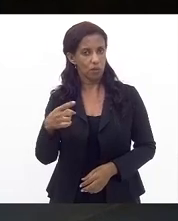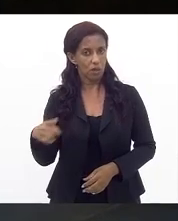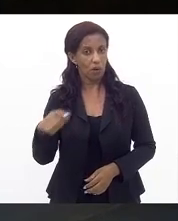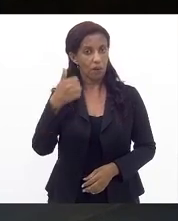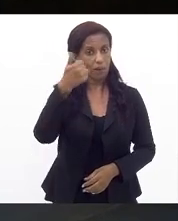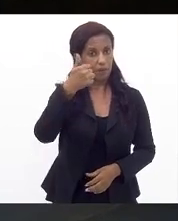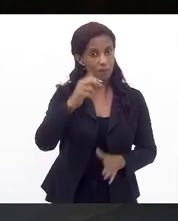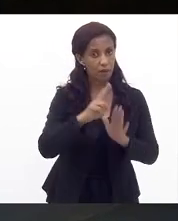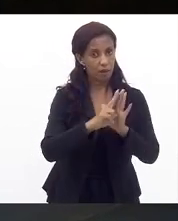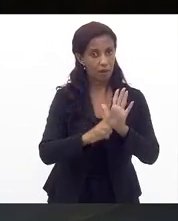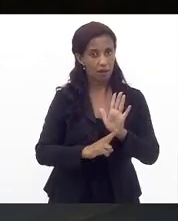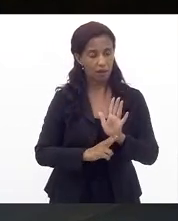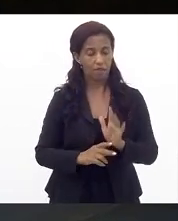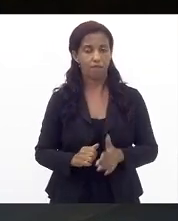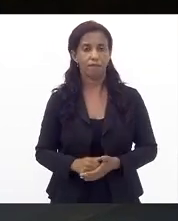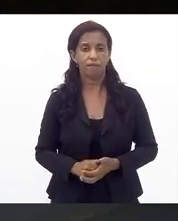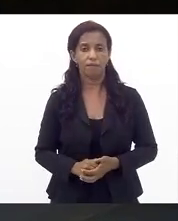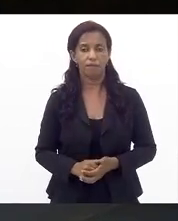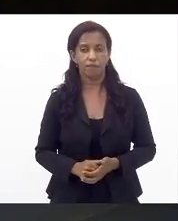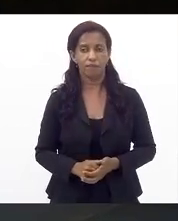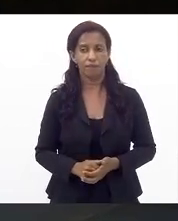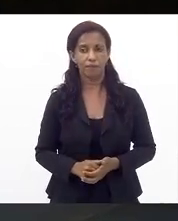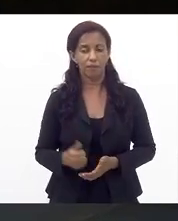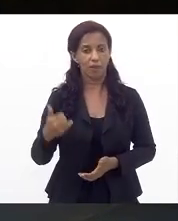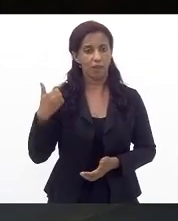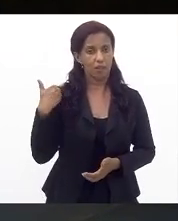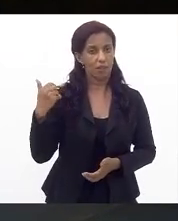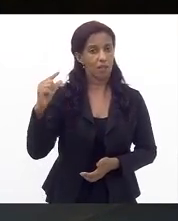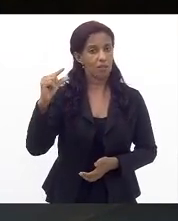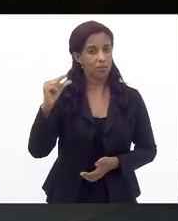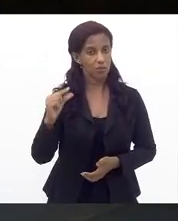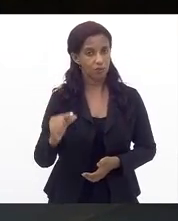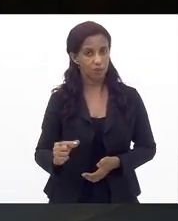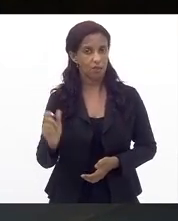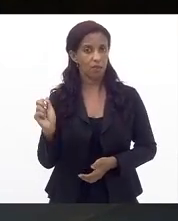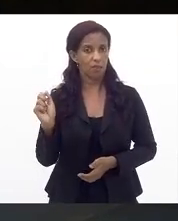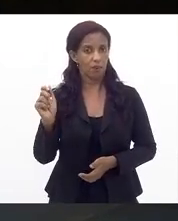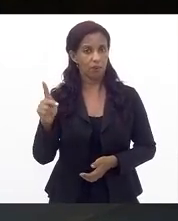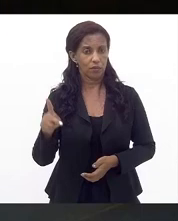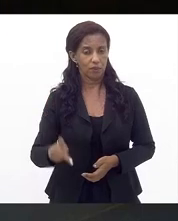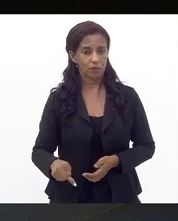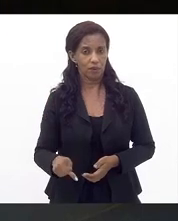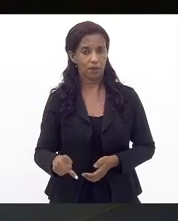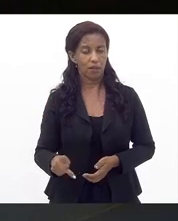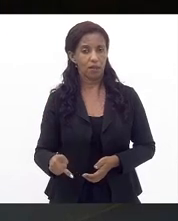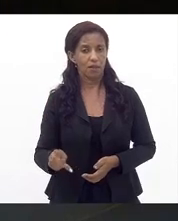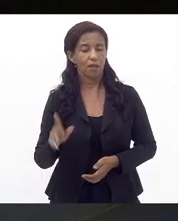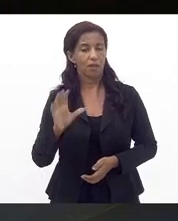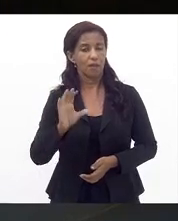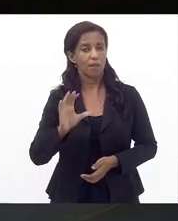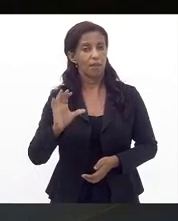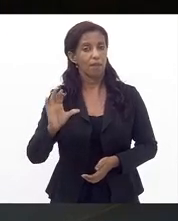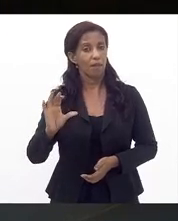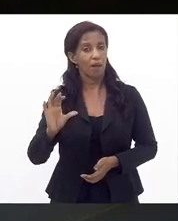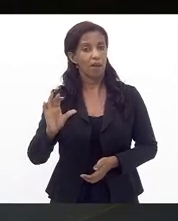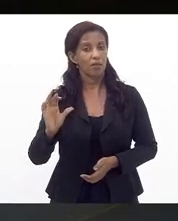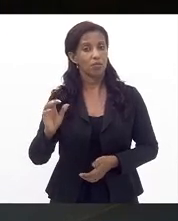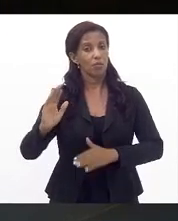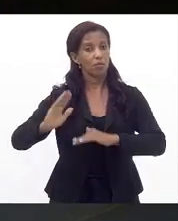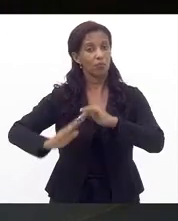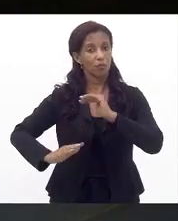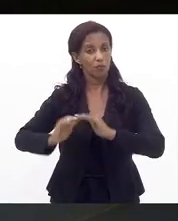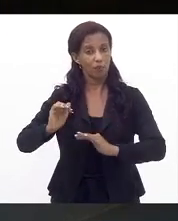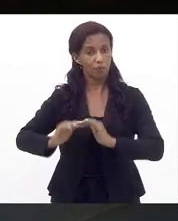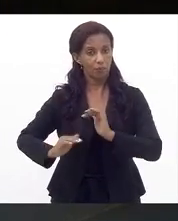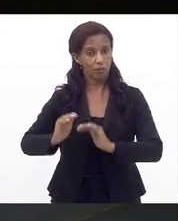primeira regra requisito de idade mínima para aposentadoria ressalvadas as aposentadorias por